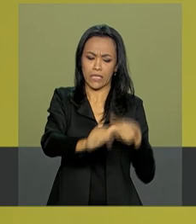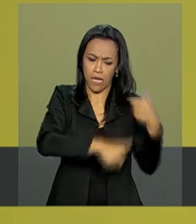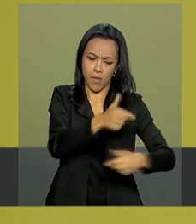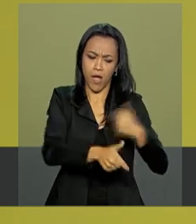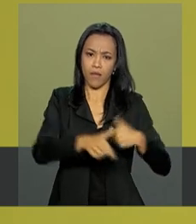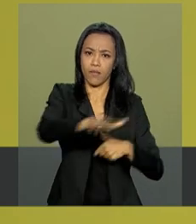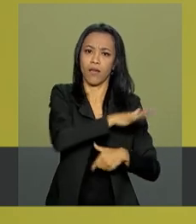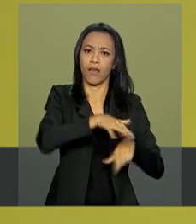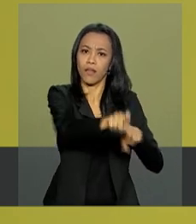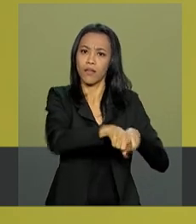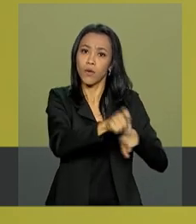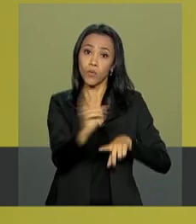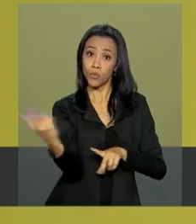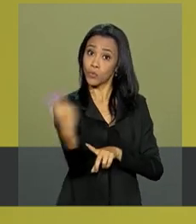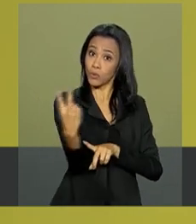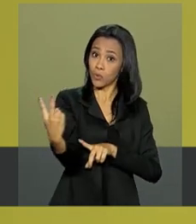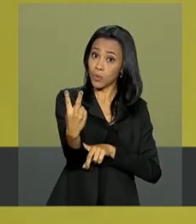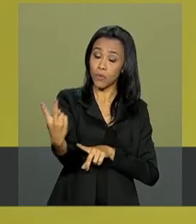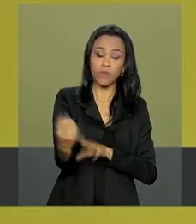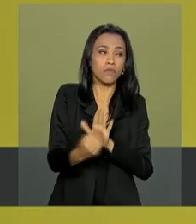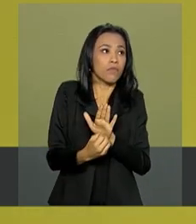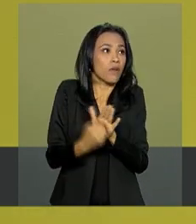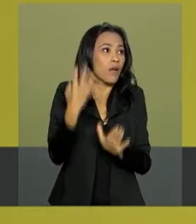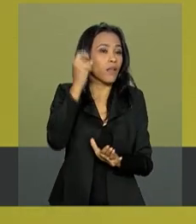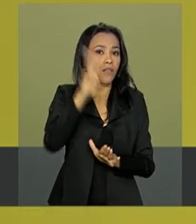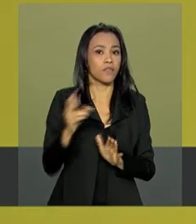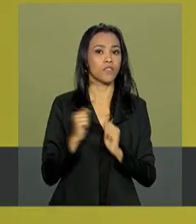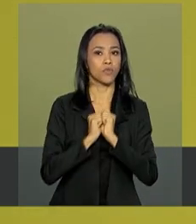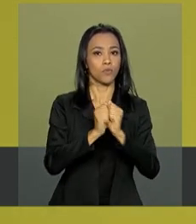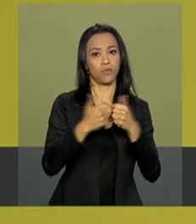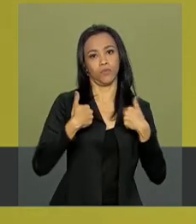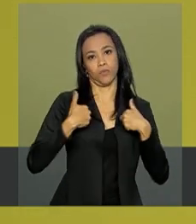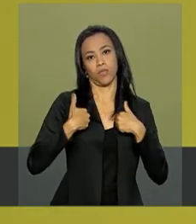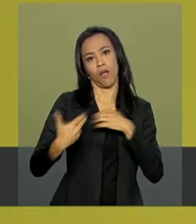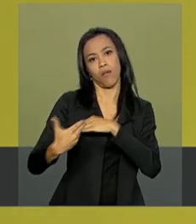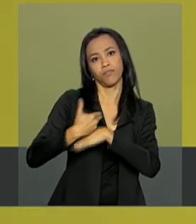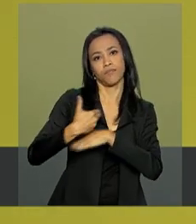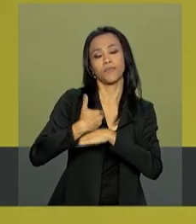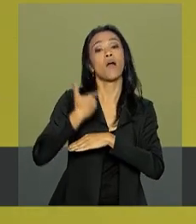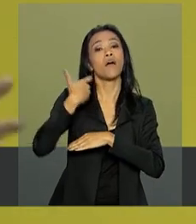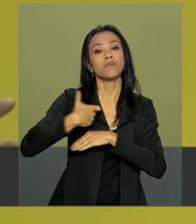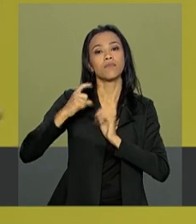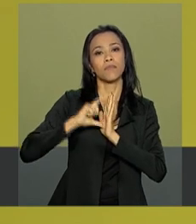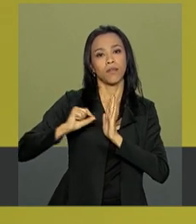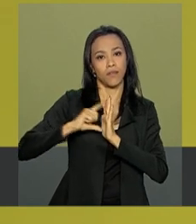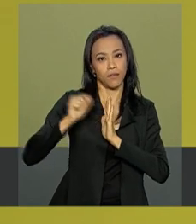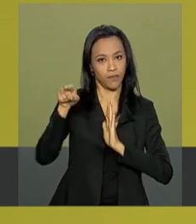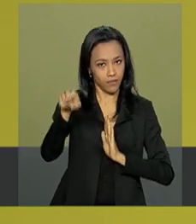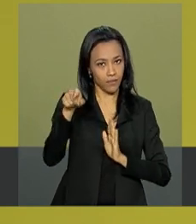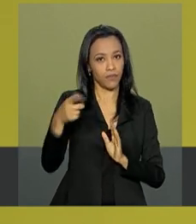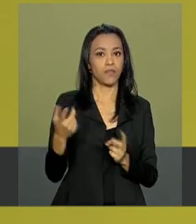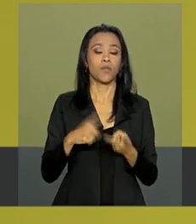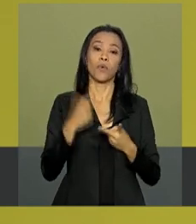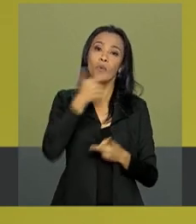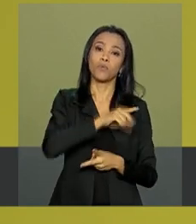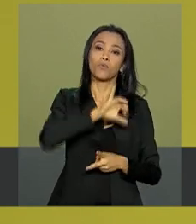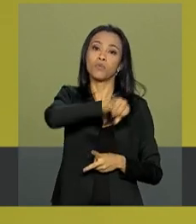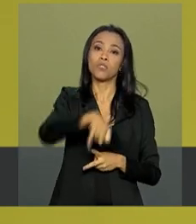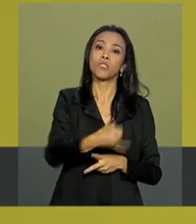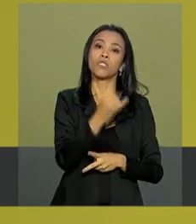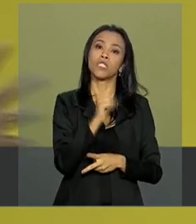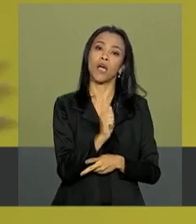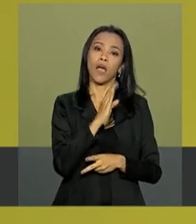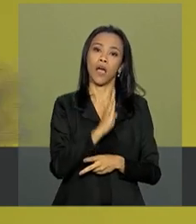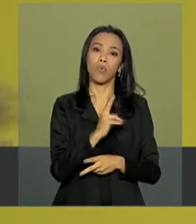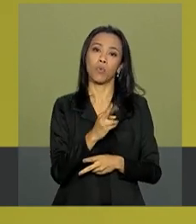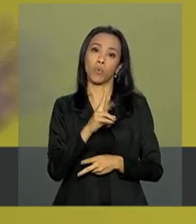ambos têm estado inúmeras vezes comigo no Palácio do Planalto, no Palácio Jaburu, com